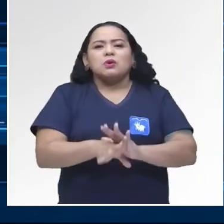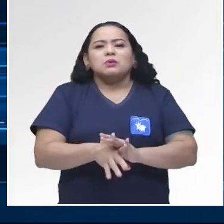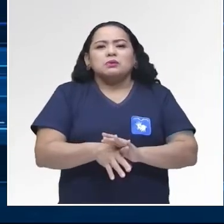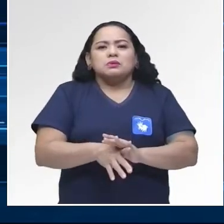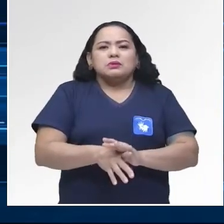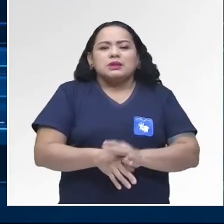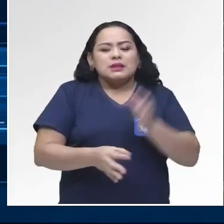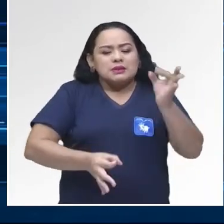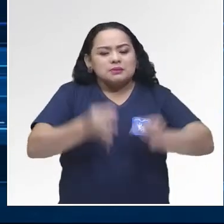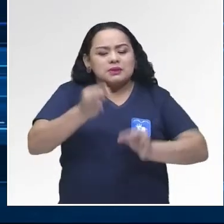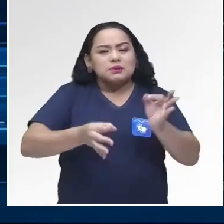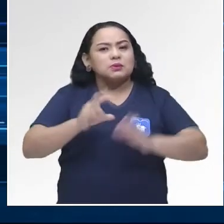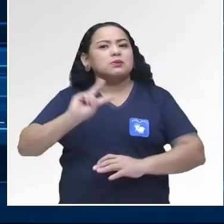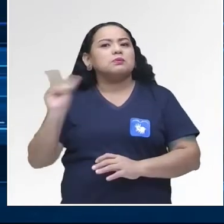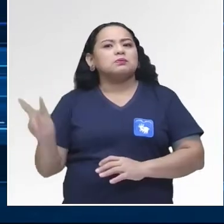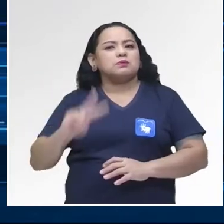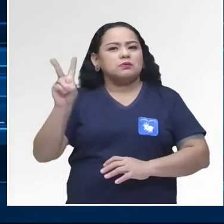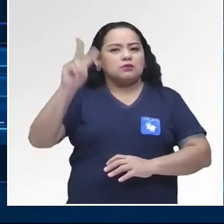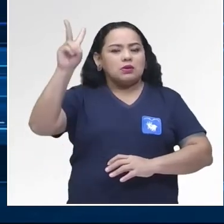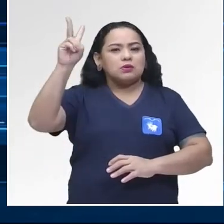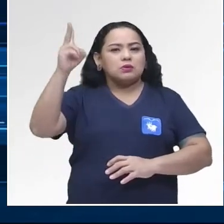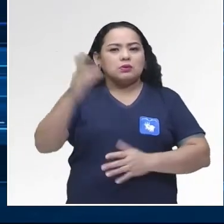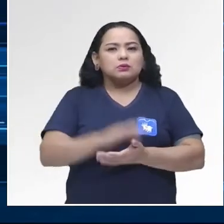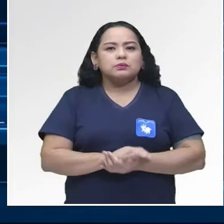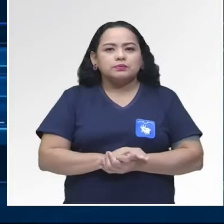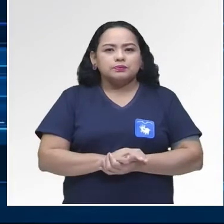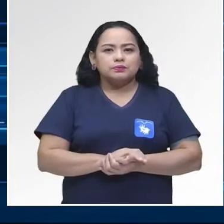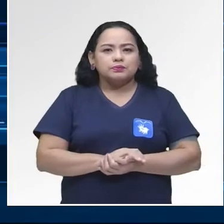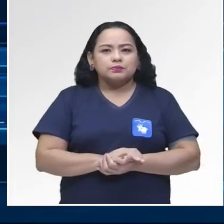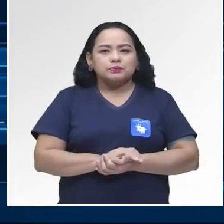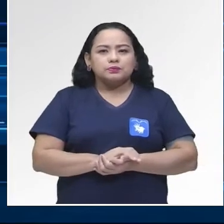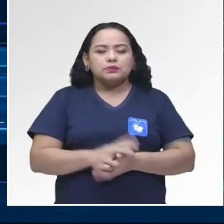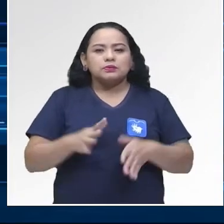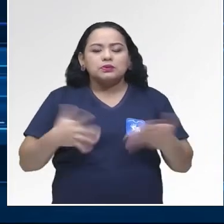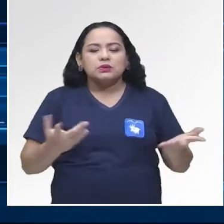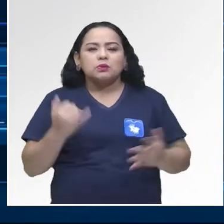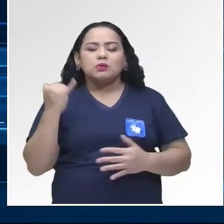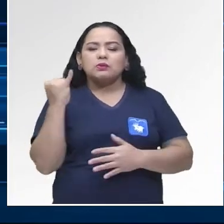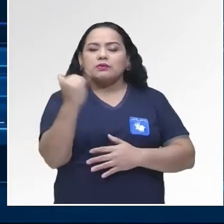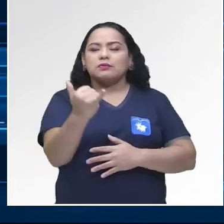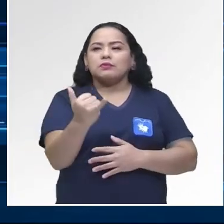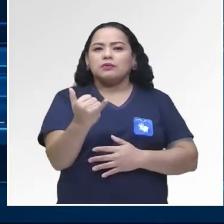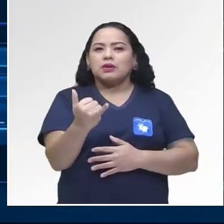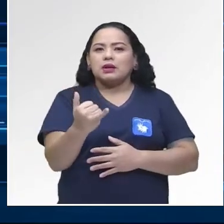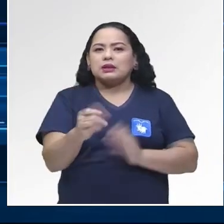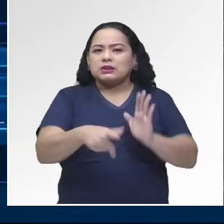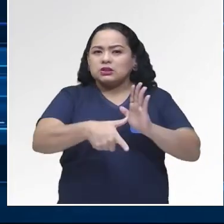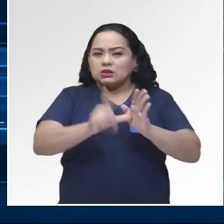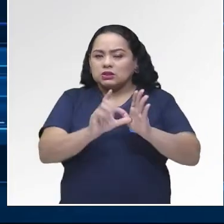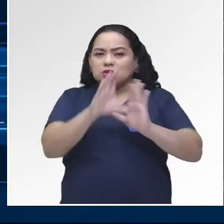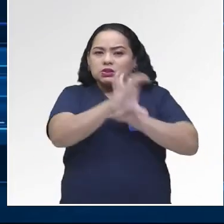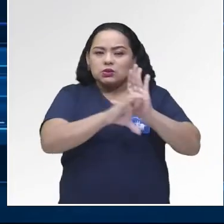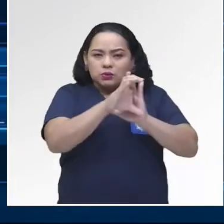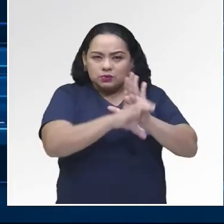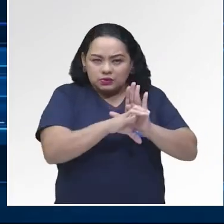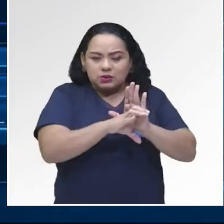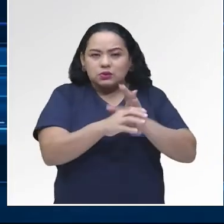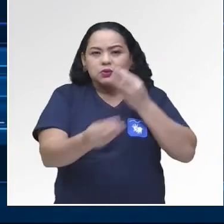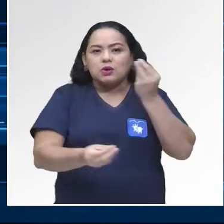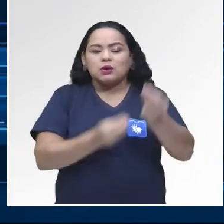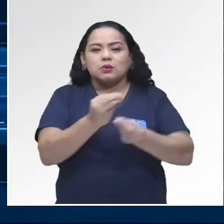de juízo de valor, né? Juízo de valor. Então, quando eu estou falando aqui de preconceito, eu estou